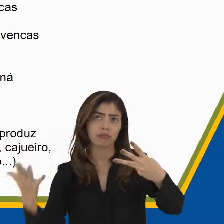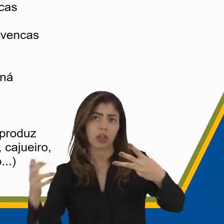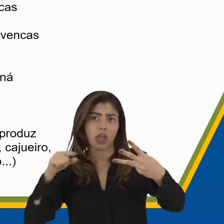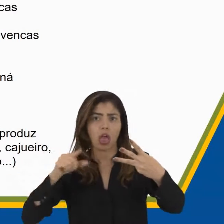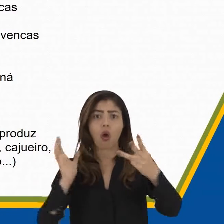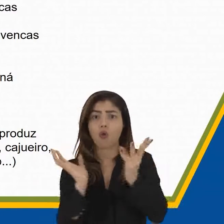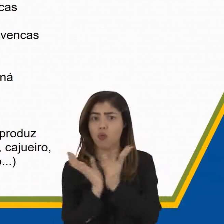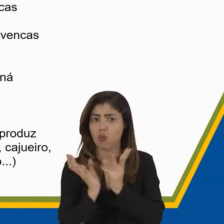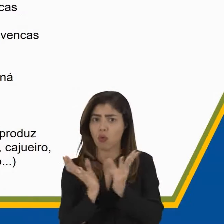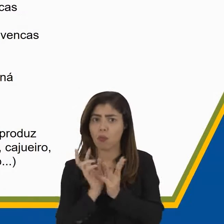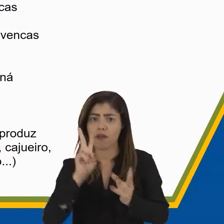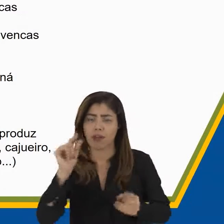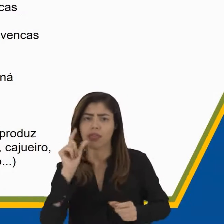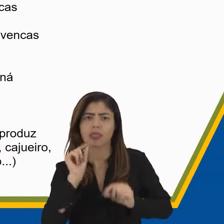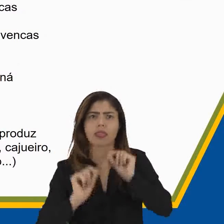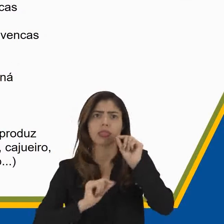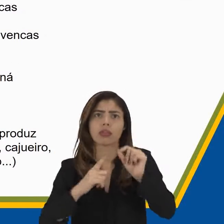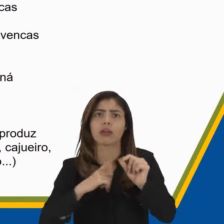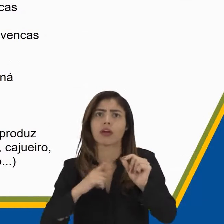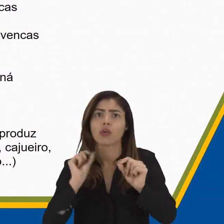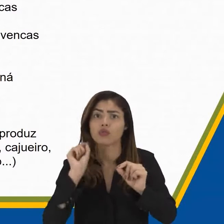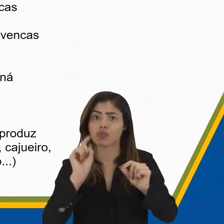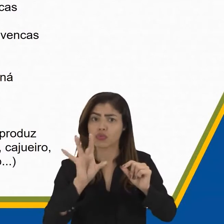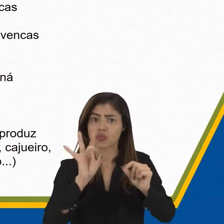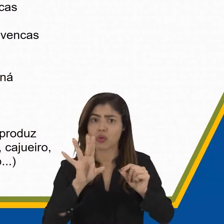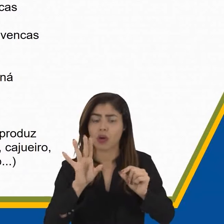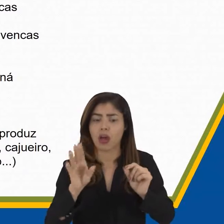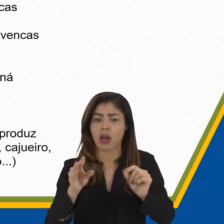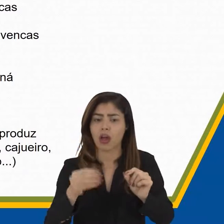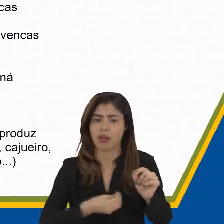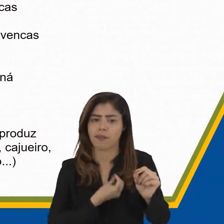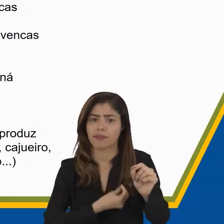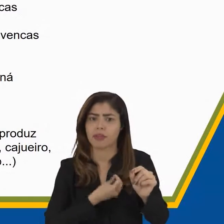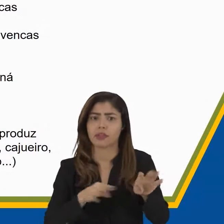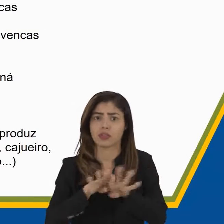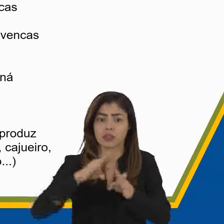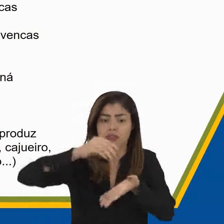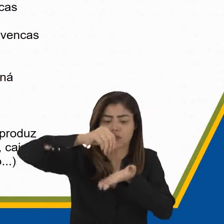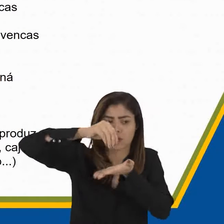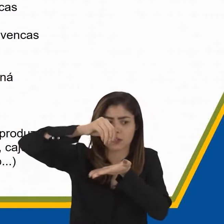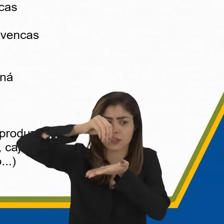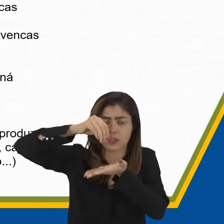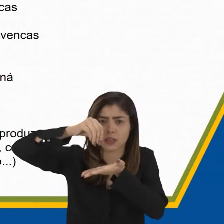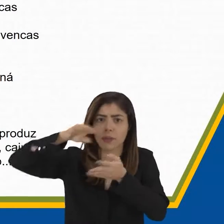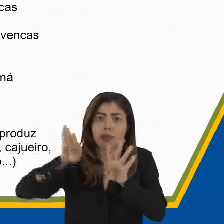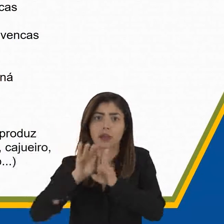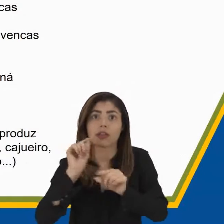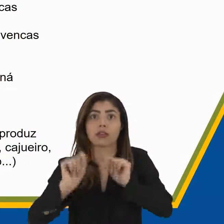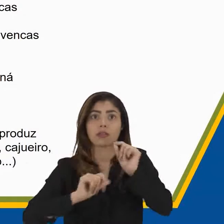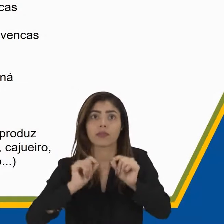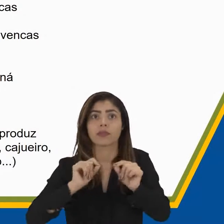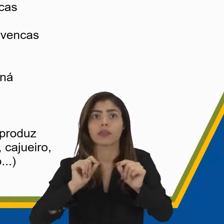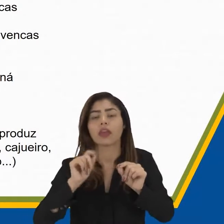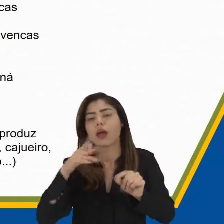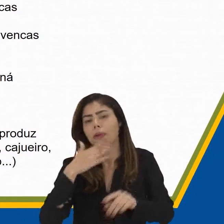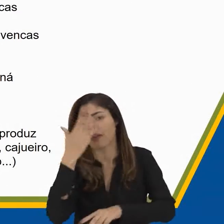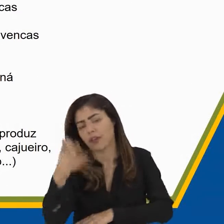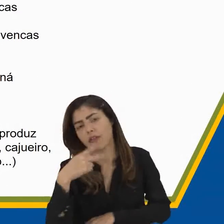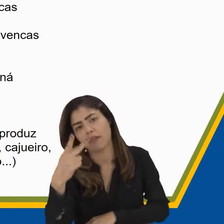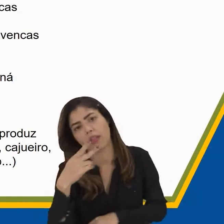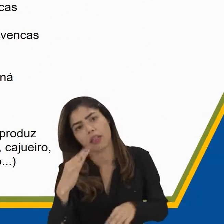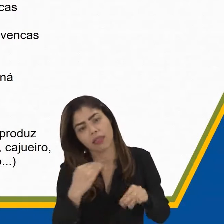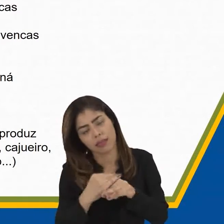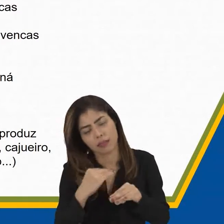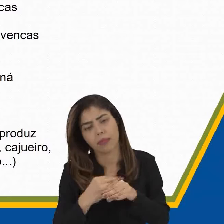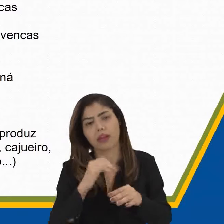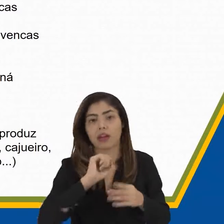Nesse grupo, a gente vai ter apenas a presença aí de semente, mas eles não vão ter flor. Mais na frente a gente vai falar um pouco mais